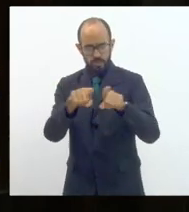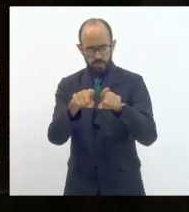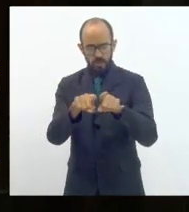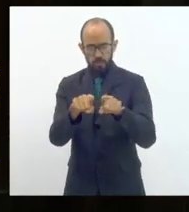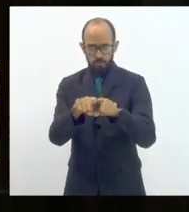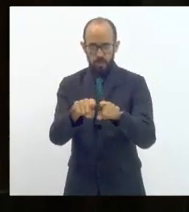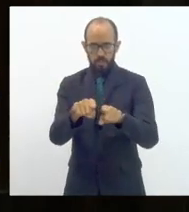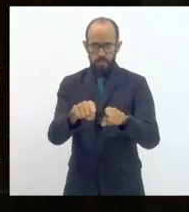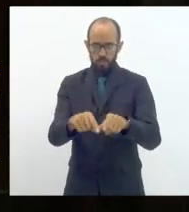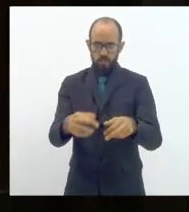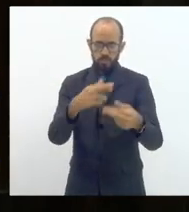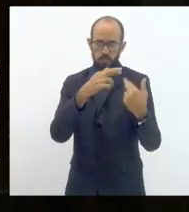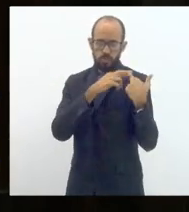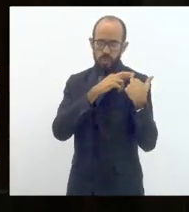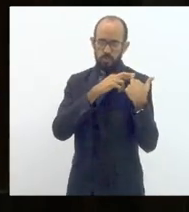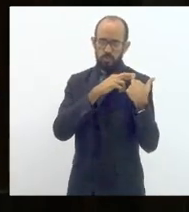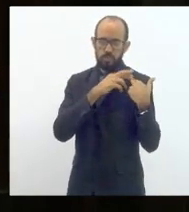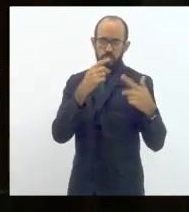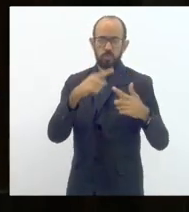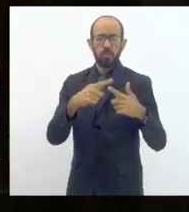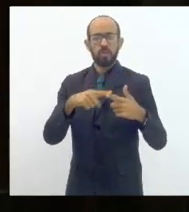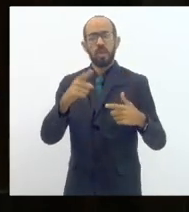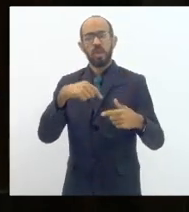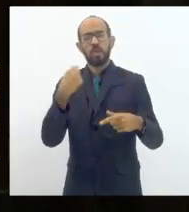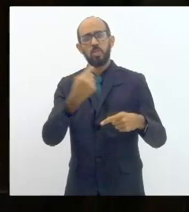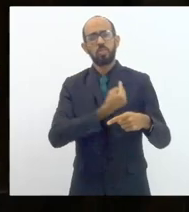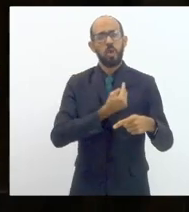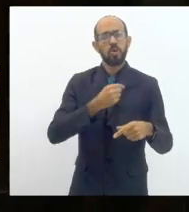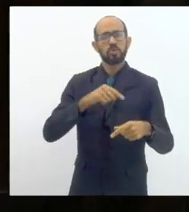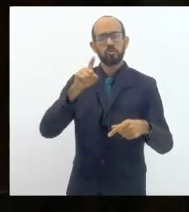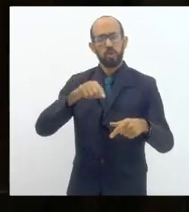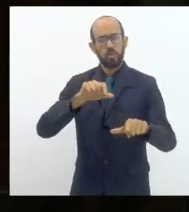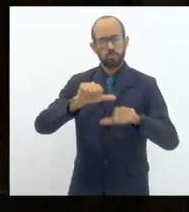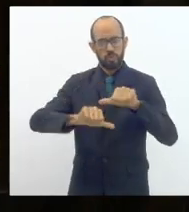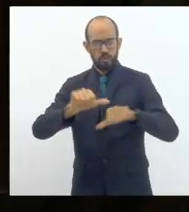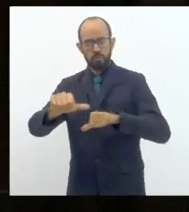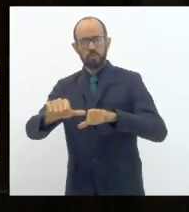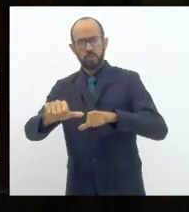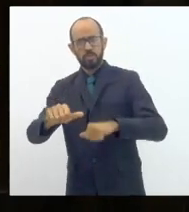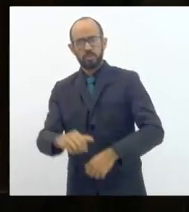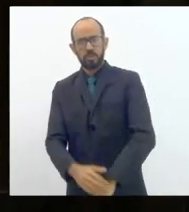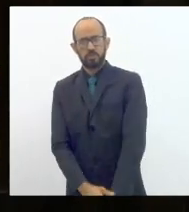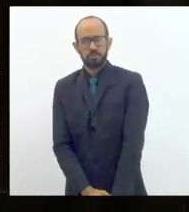mudança, porque, como já foi dito aqui, nós somos essa mudança, né?